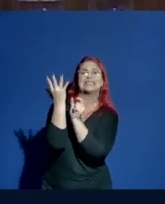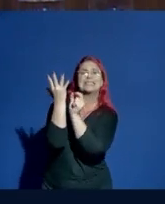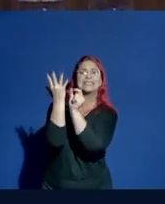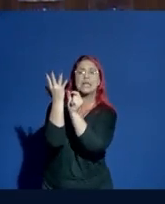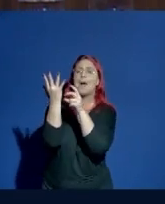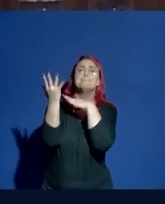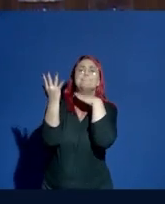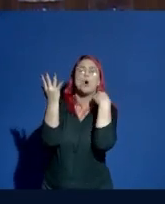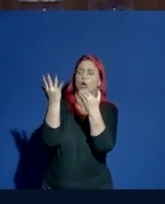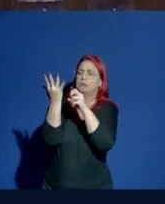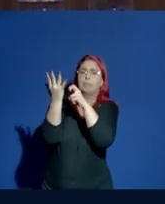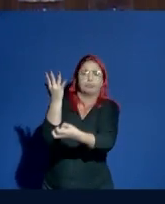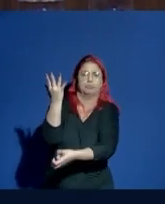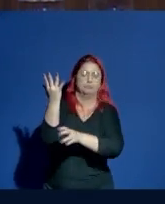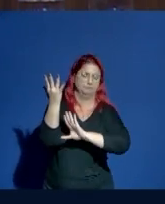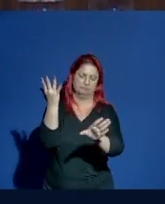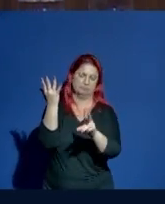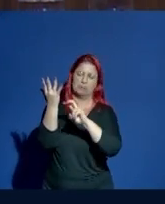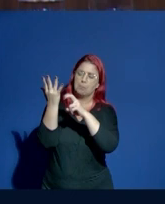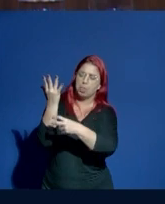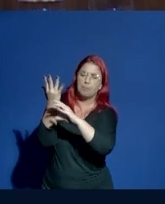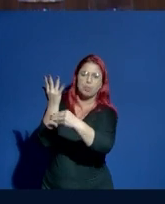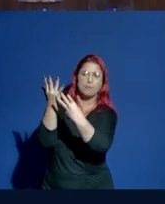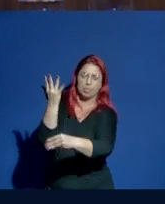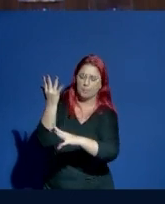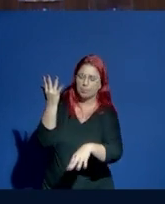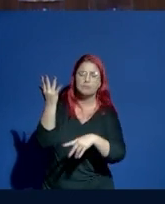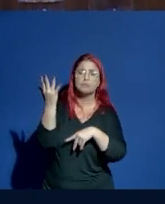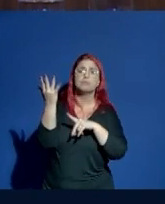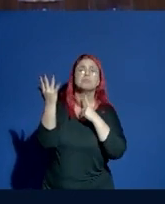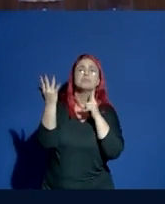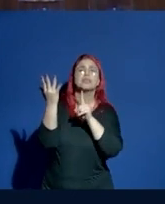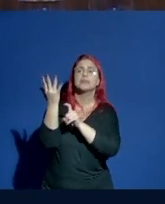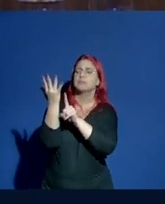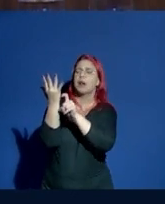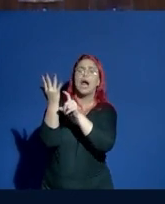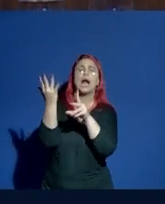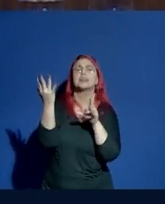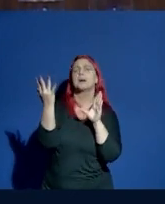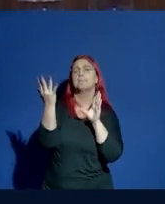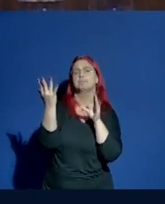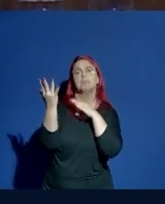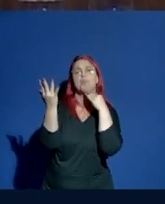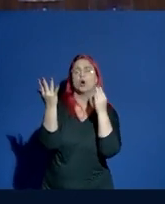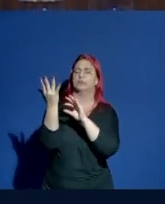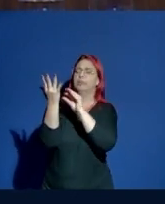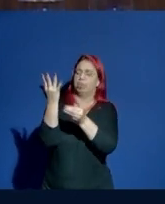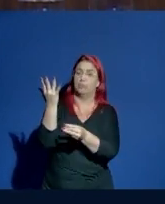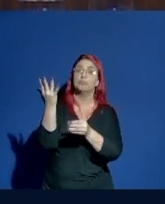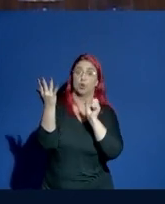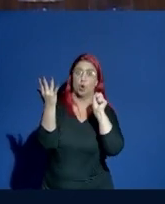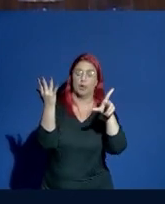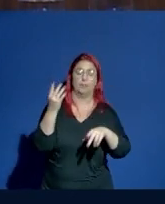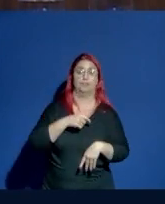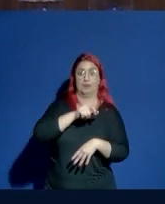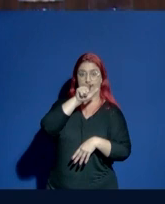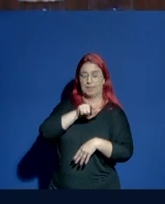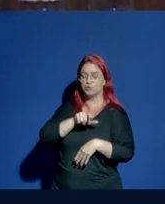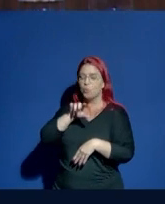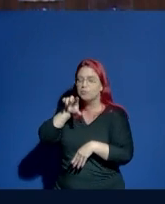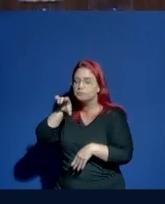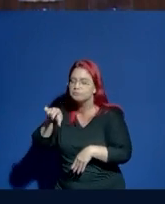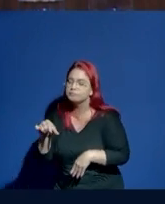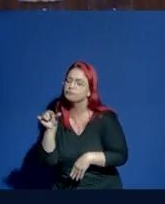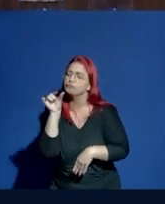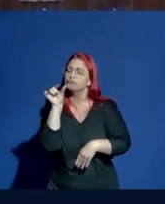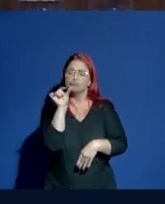achou lagartas que atacam a plantação de milho e essa lagarta está morta. Ele leva para o laboratório e começa a estudar o